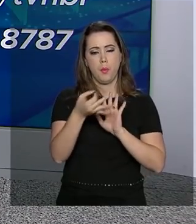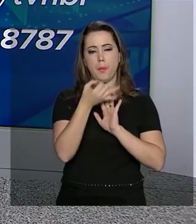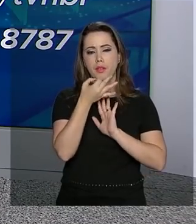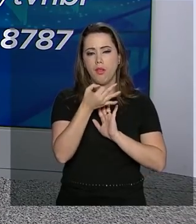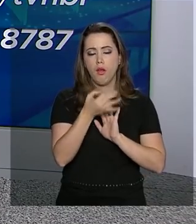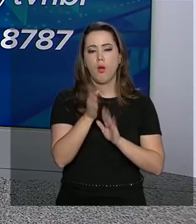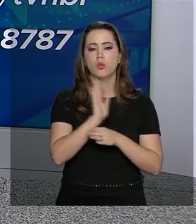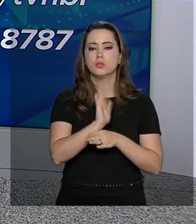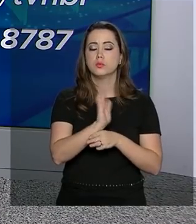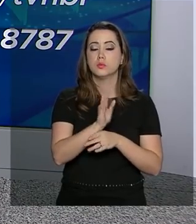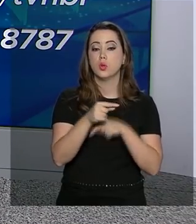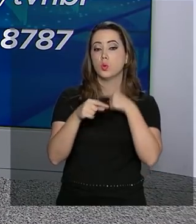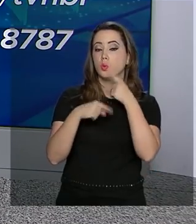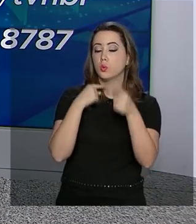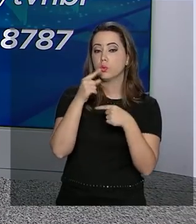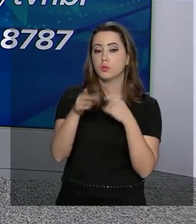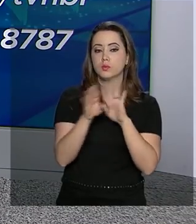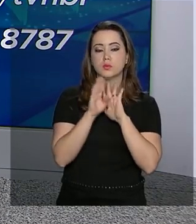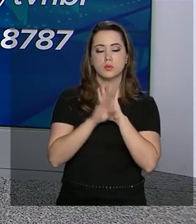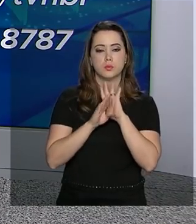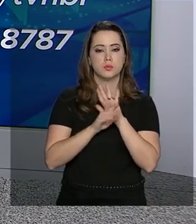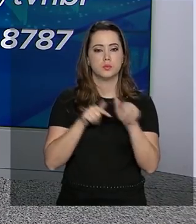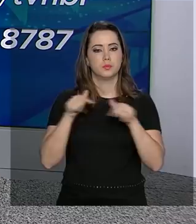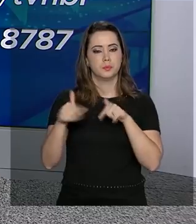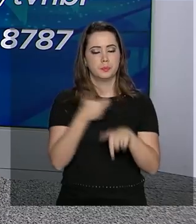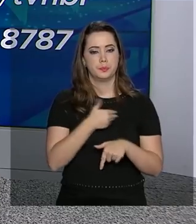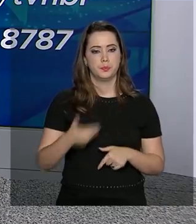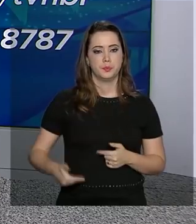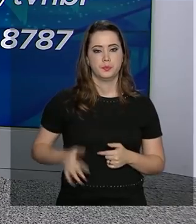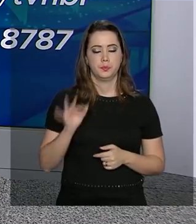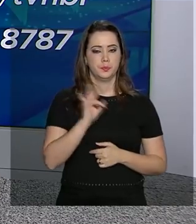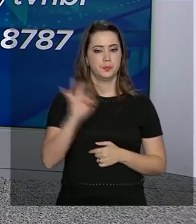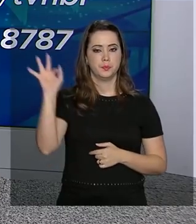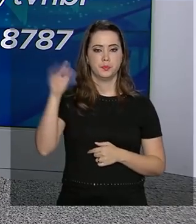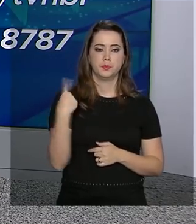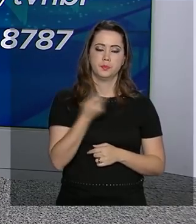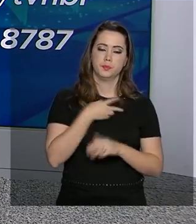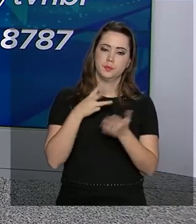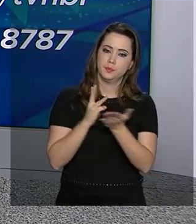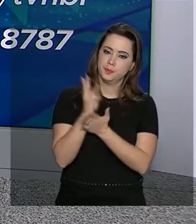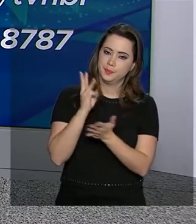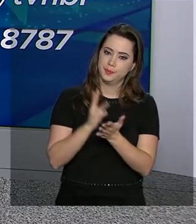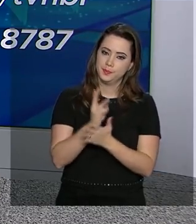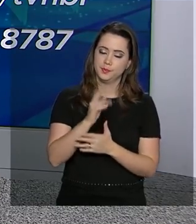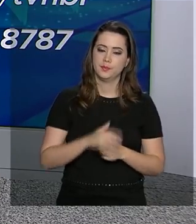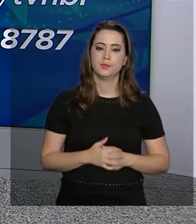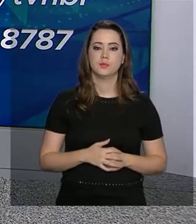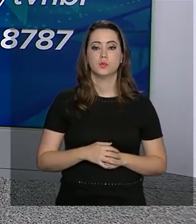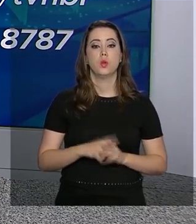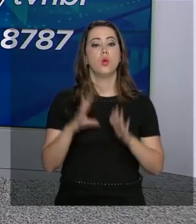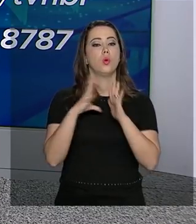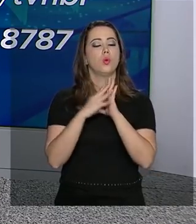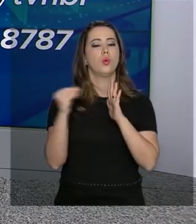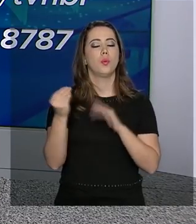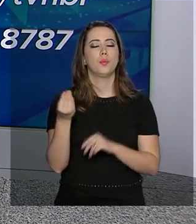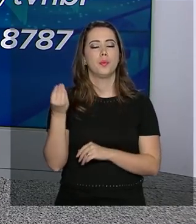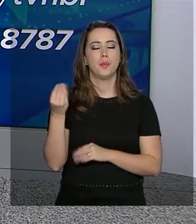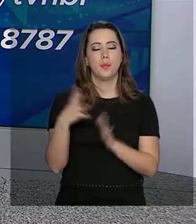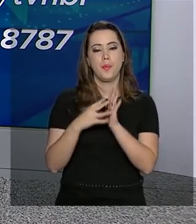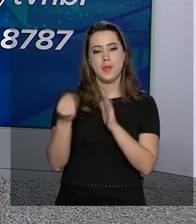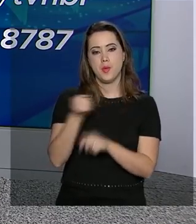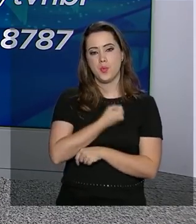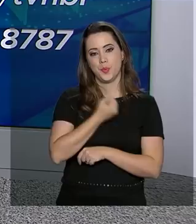ainda mandar sugestões de reportagens e dúvidas sobre programas e ações do Governo Federal para o nosso WhatsApp. Então,